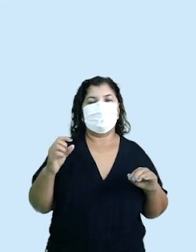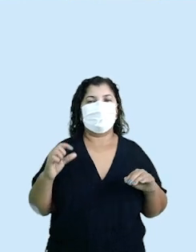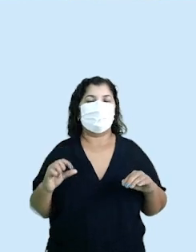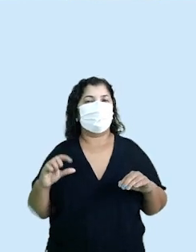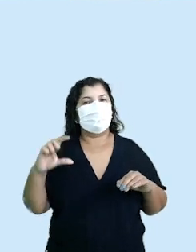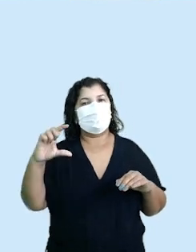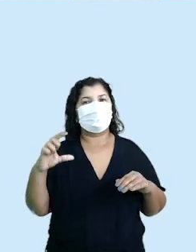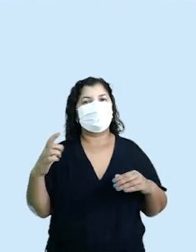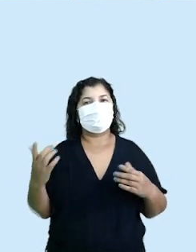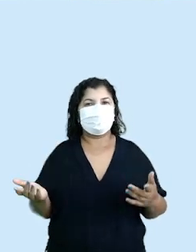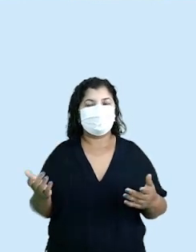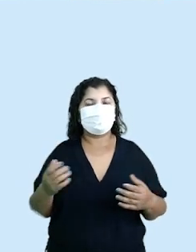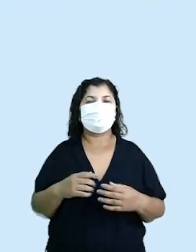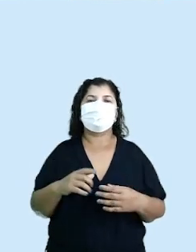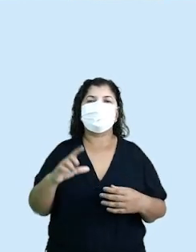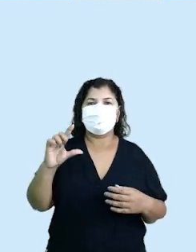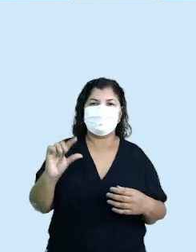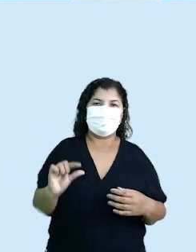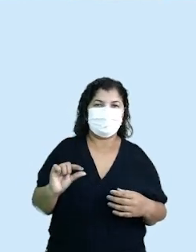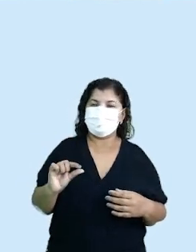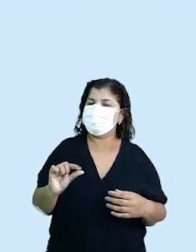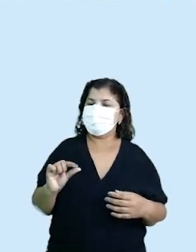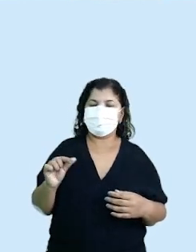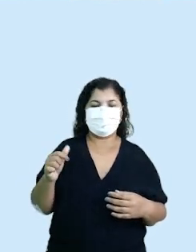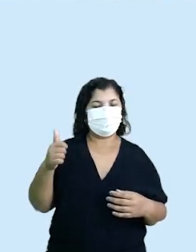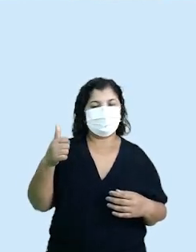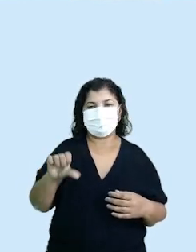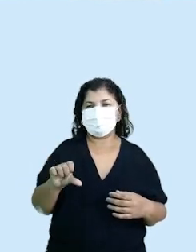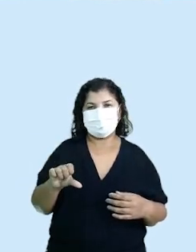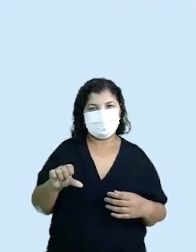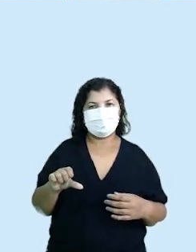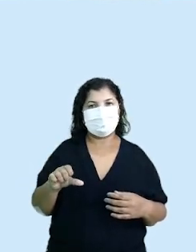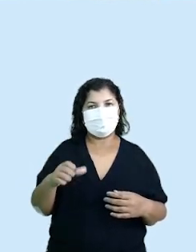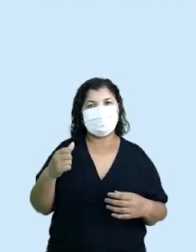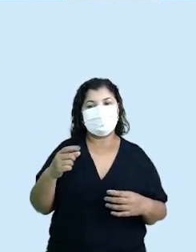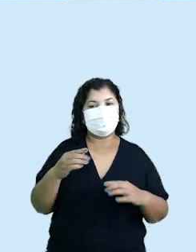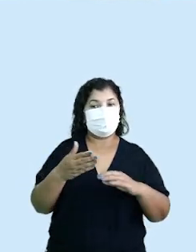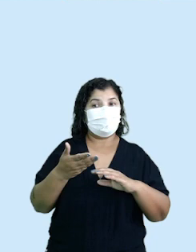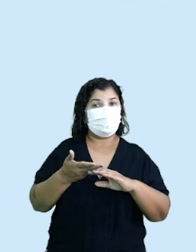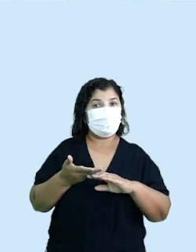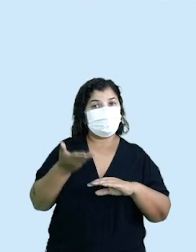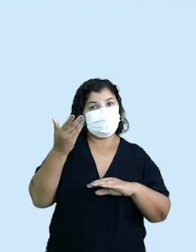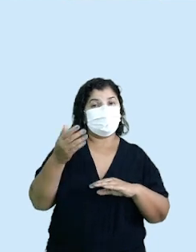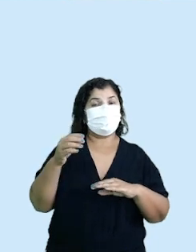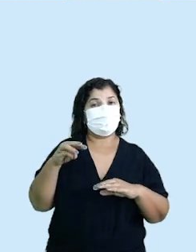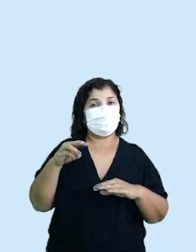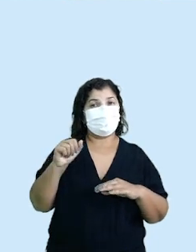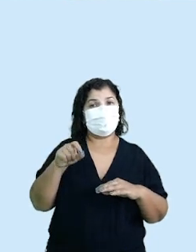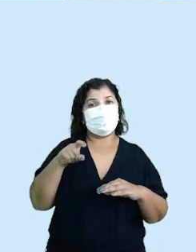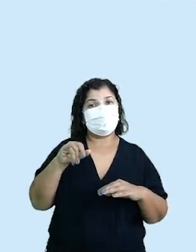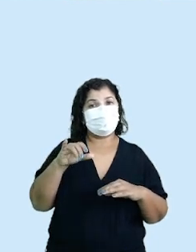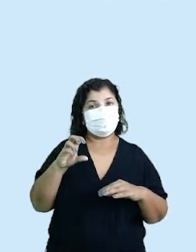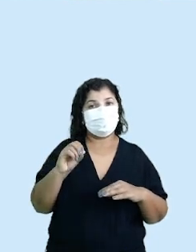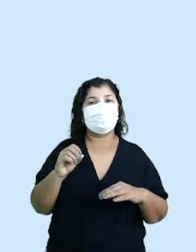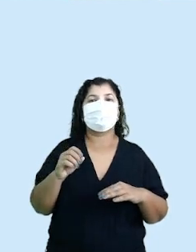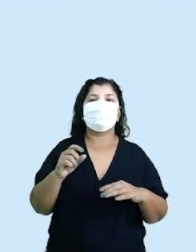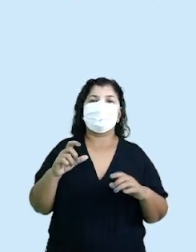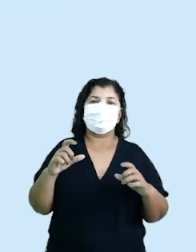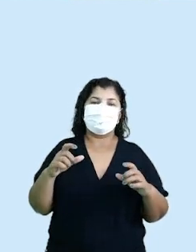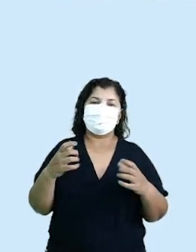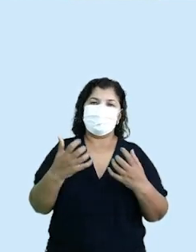máximo. Abaixo do mínimo não funciona. Se a voltagem estiver acima do máximo, aquele equipamento tende a